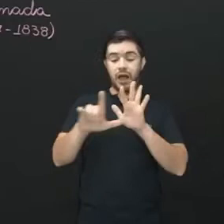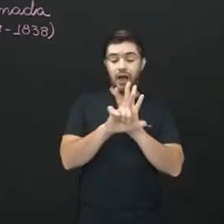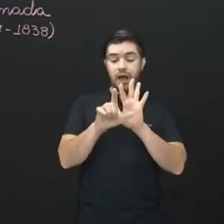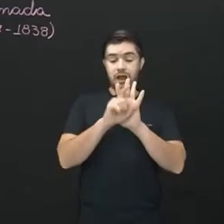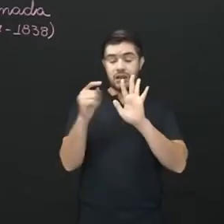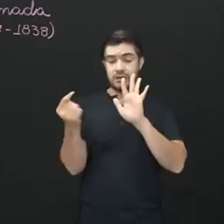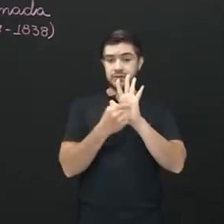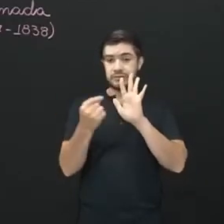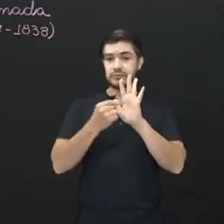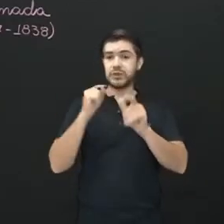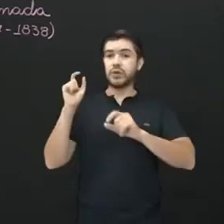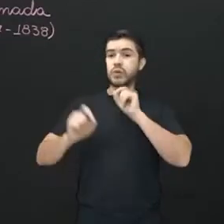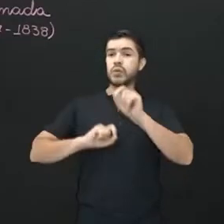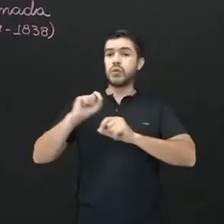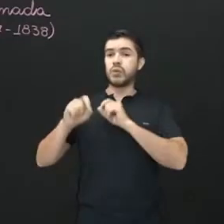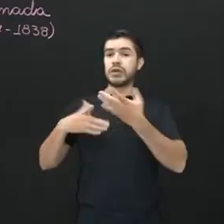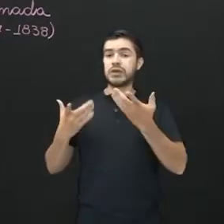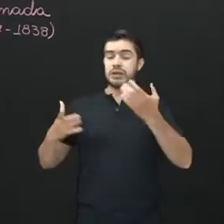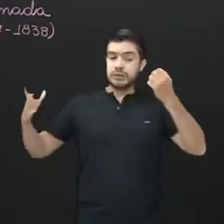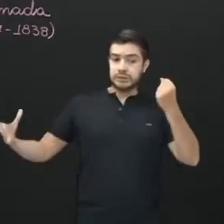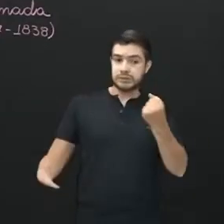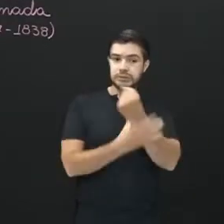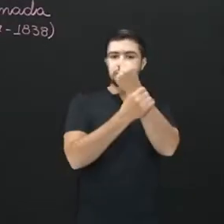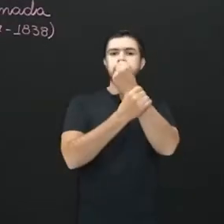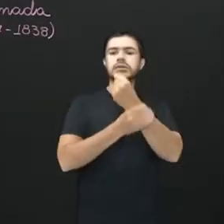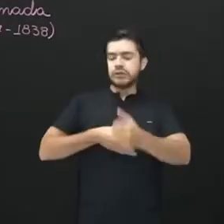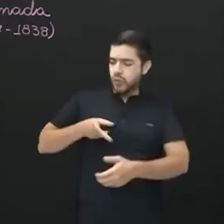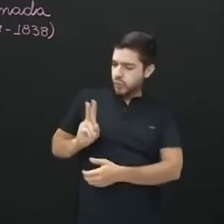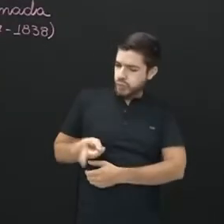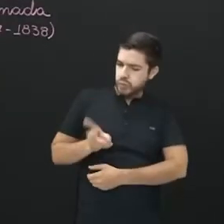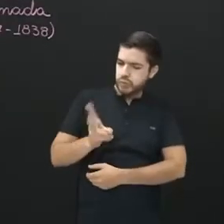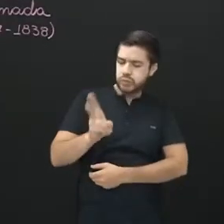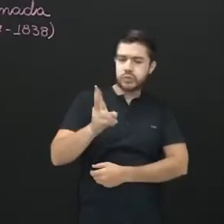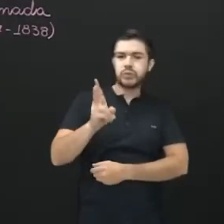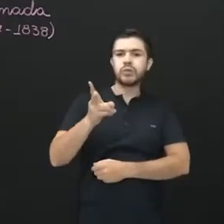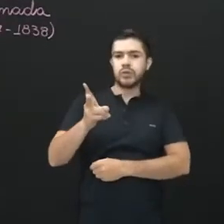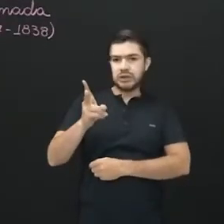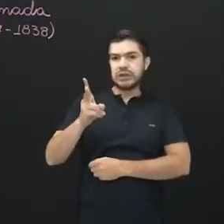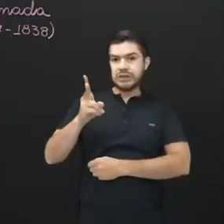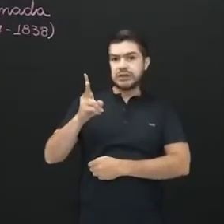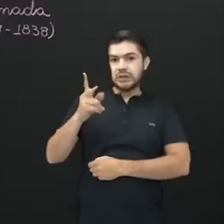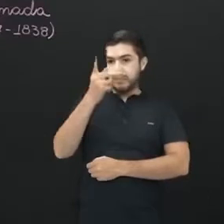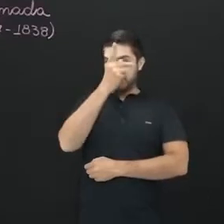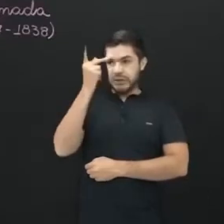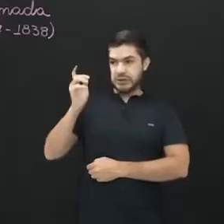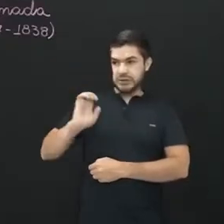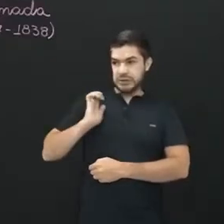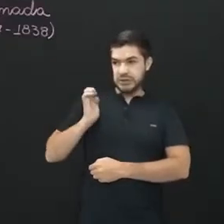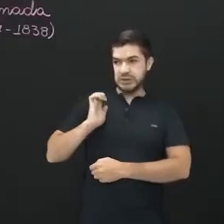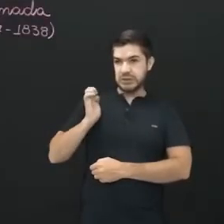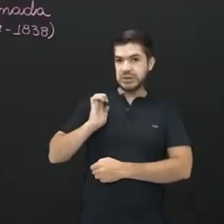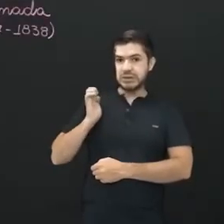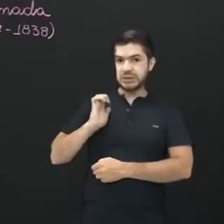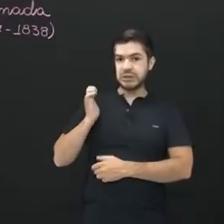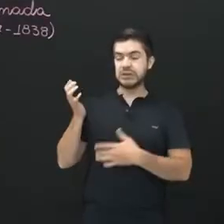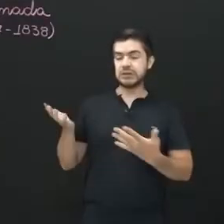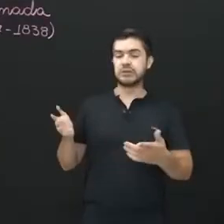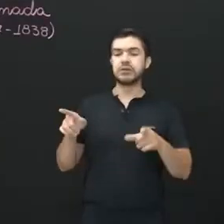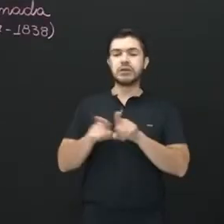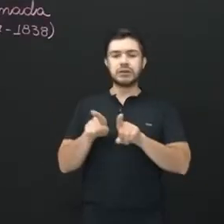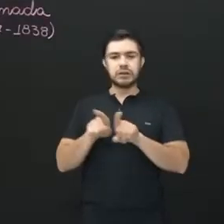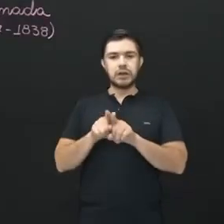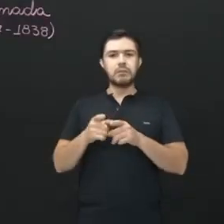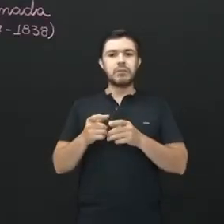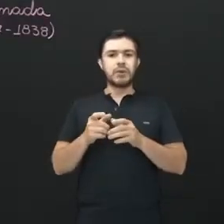era elitista porque garantia a continuação do poder das elites, sobretudo os fazendeiros, e era